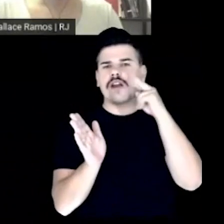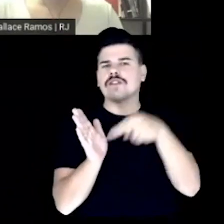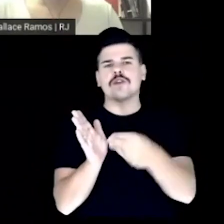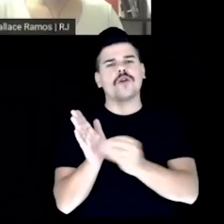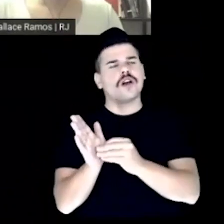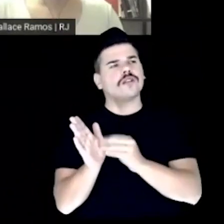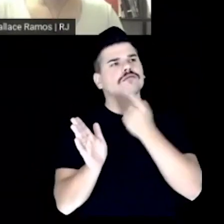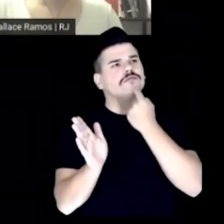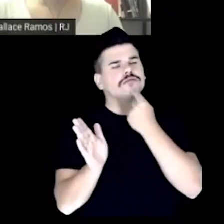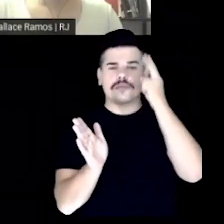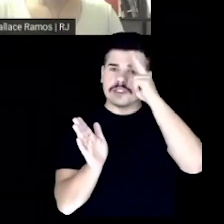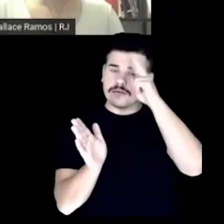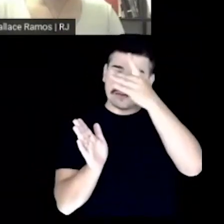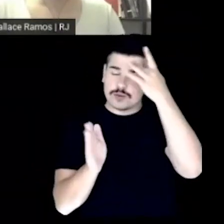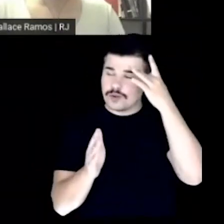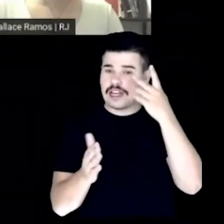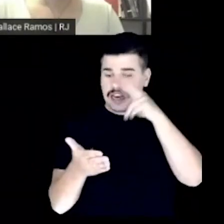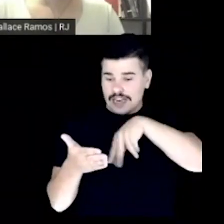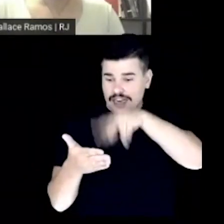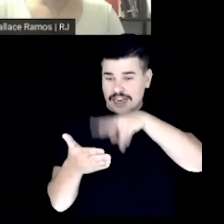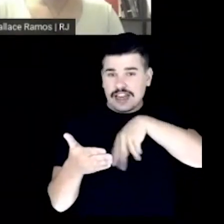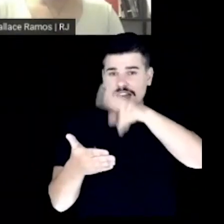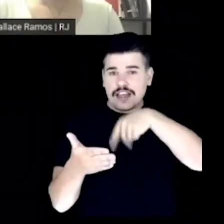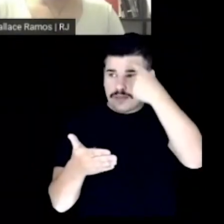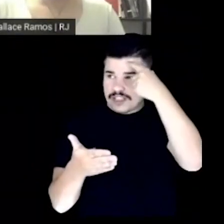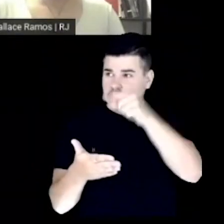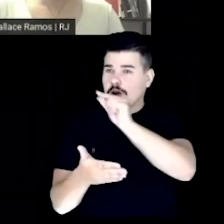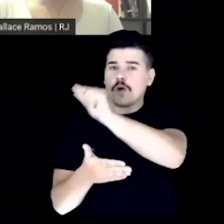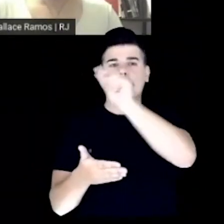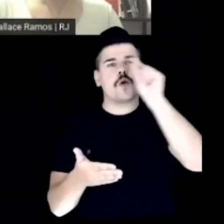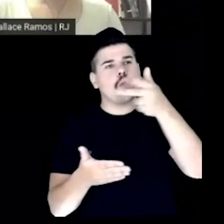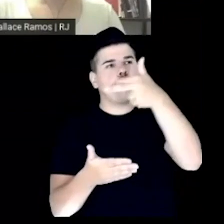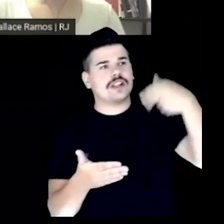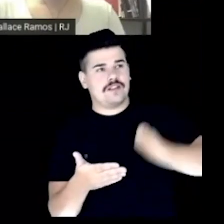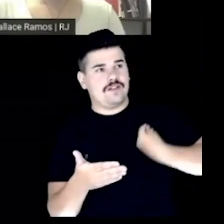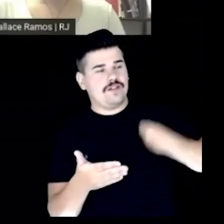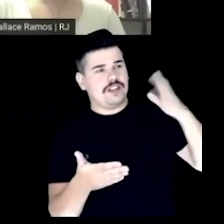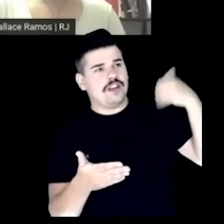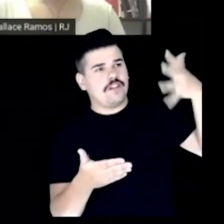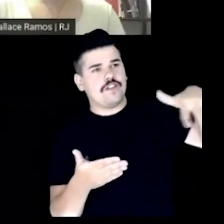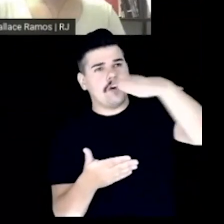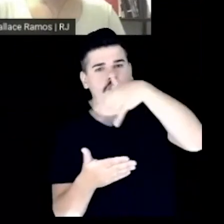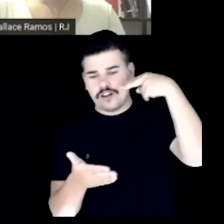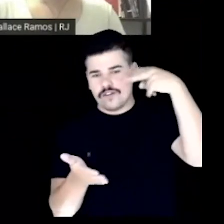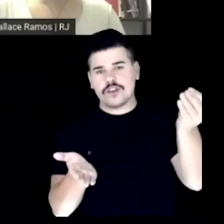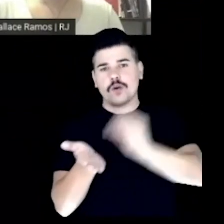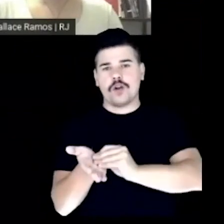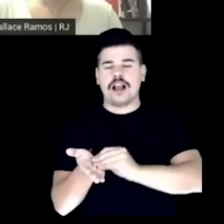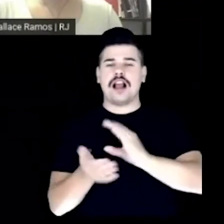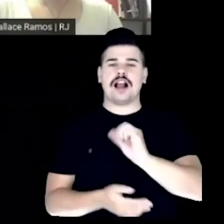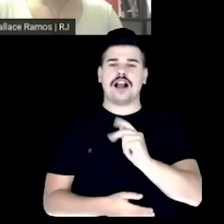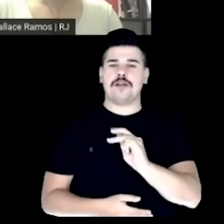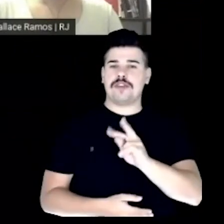Pra mim, eu o problema da pessoa que lê muito é que ela se relaciona com a realidade com o livro. O problema. E daí, eu nunca tinha visto isso em